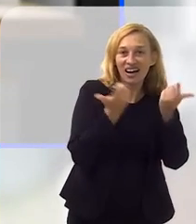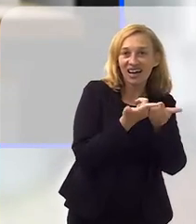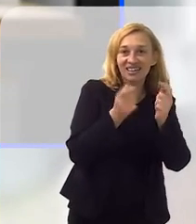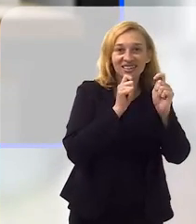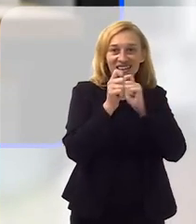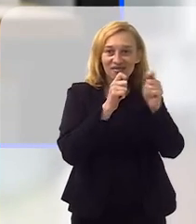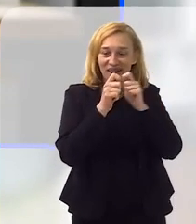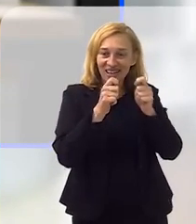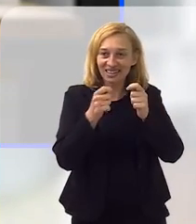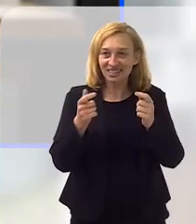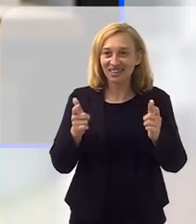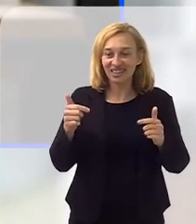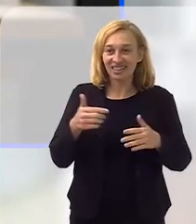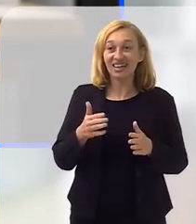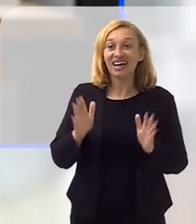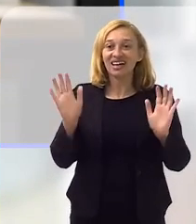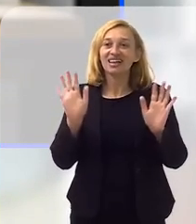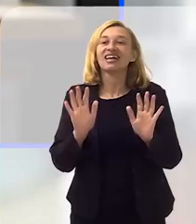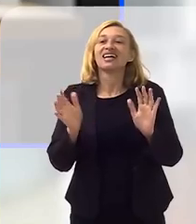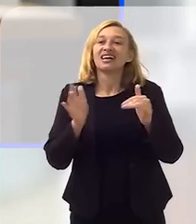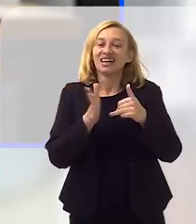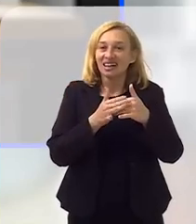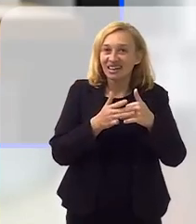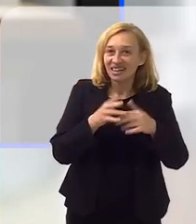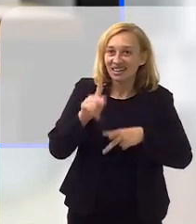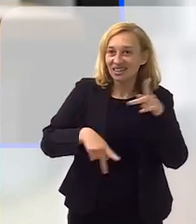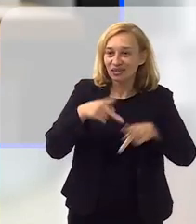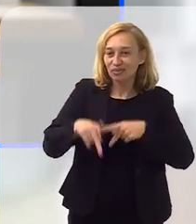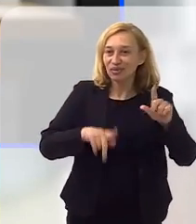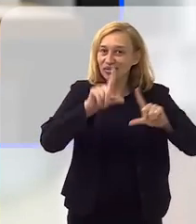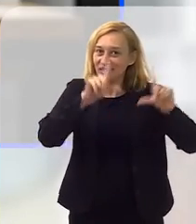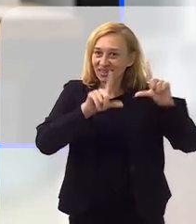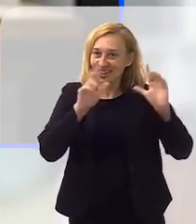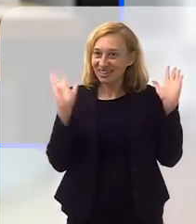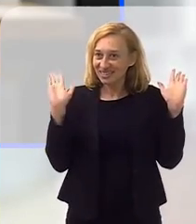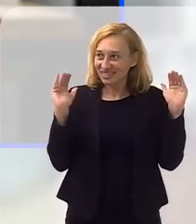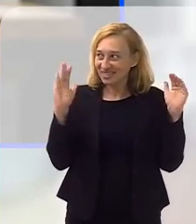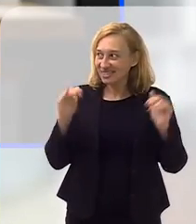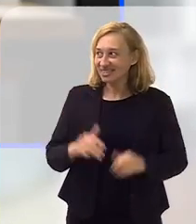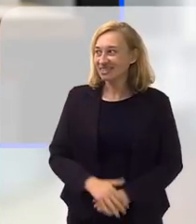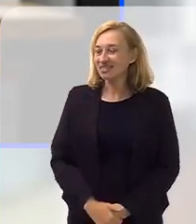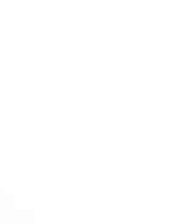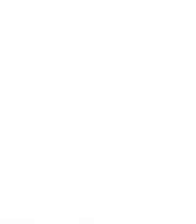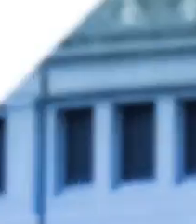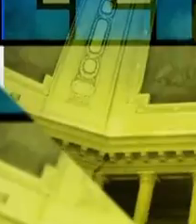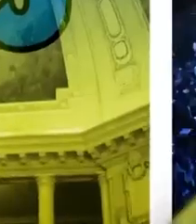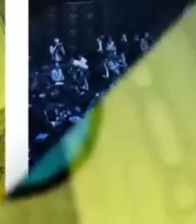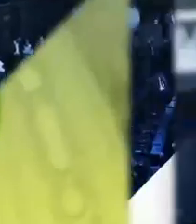www.alerj.rj.gov.br. O Alerj Debate fica por aqui. Até a próxima. TV Alerj, o canal do povo.